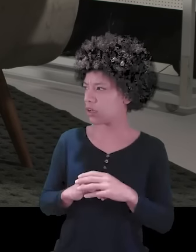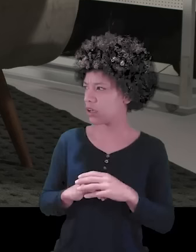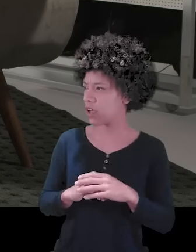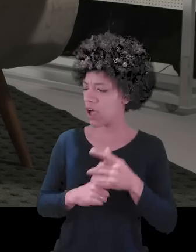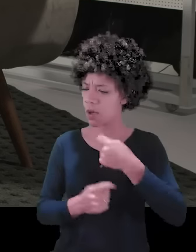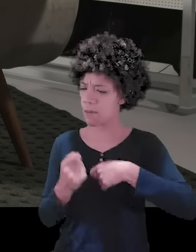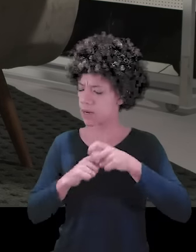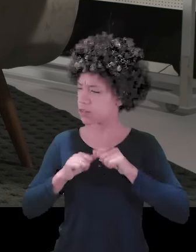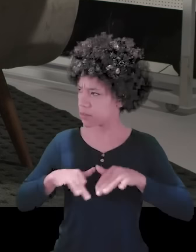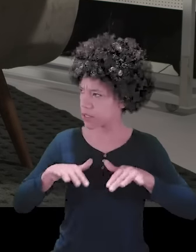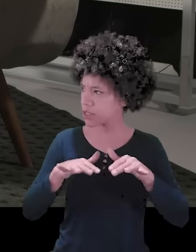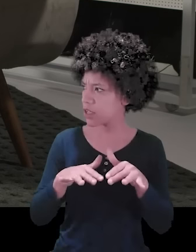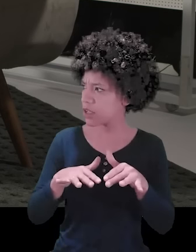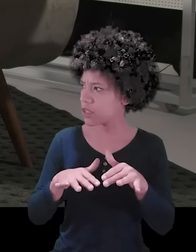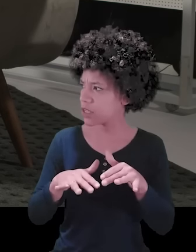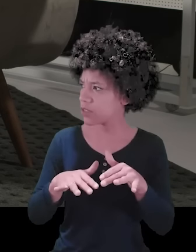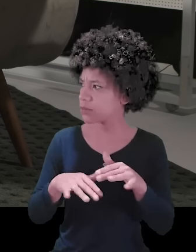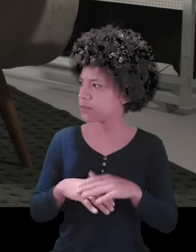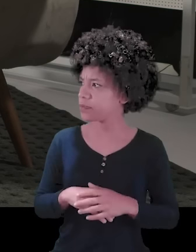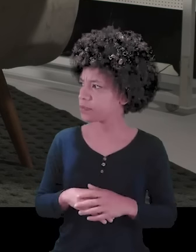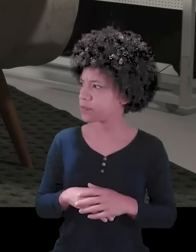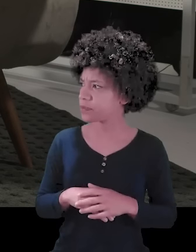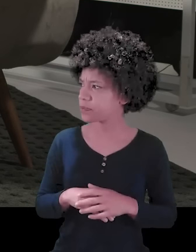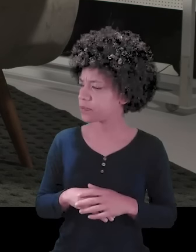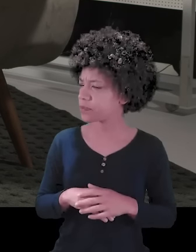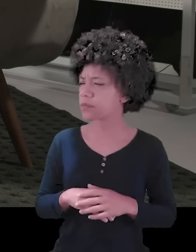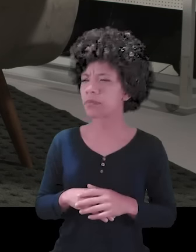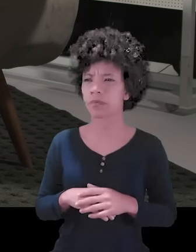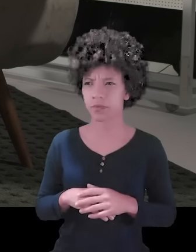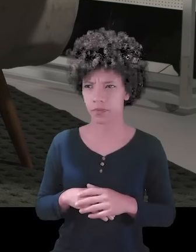organização que há 6 horas